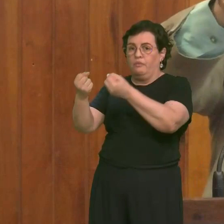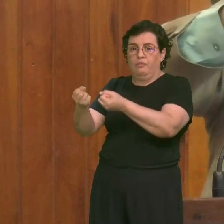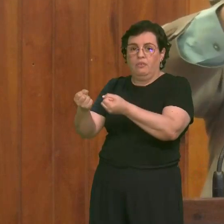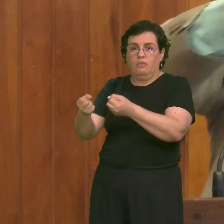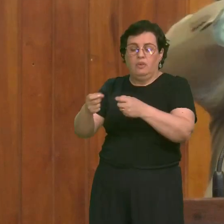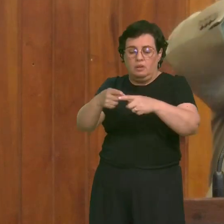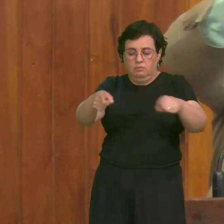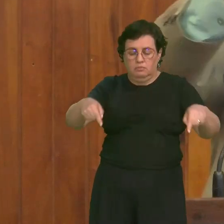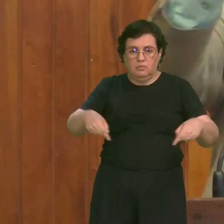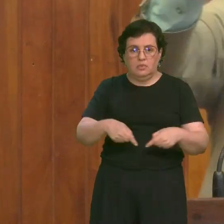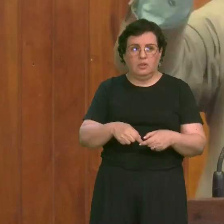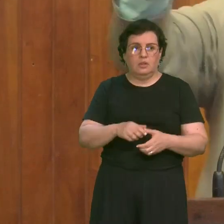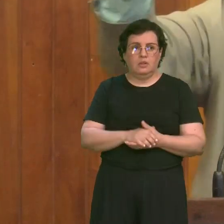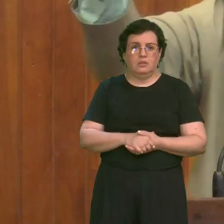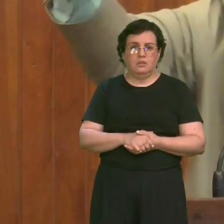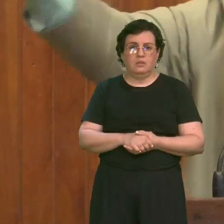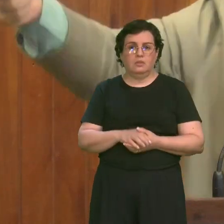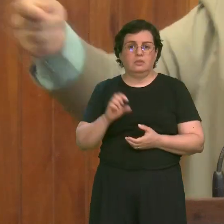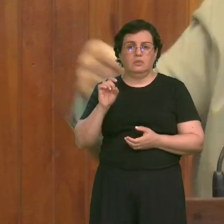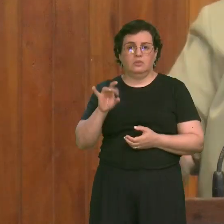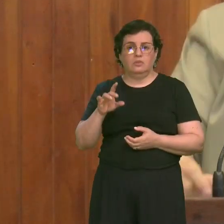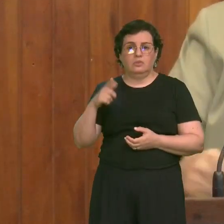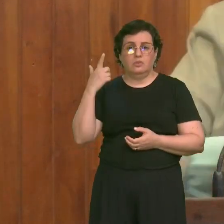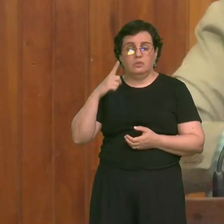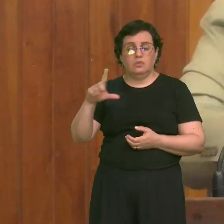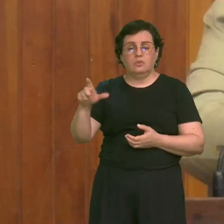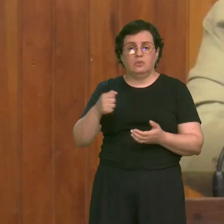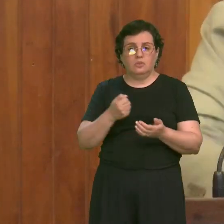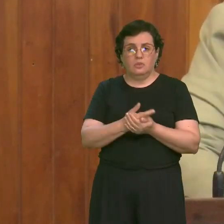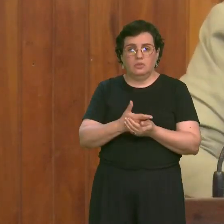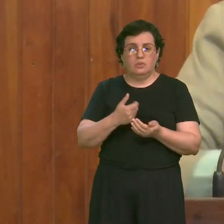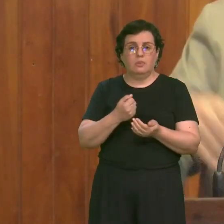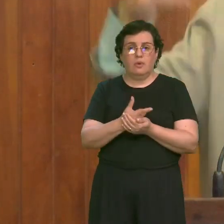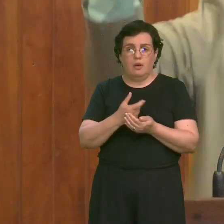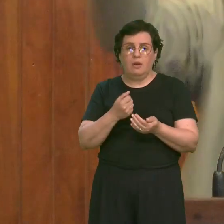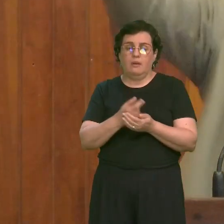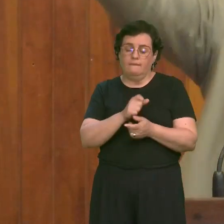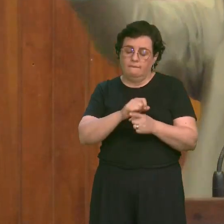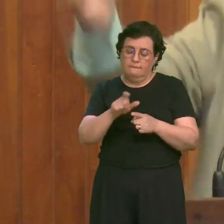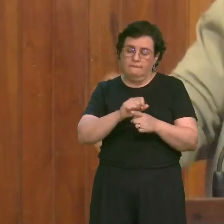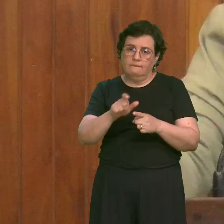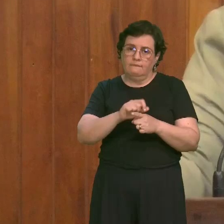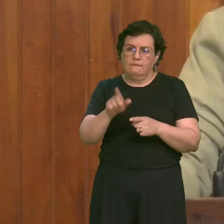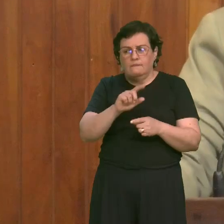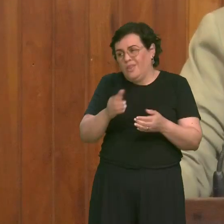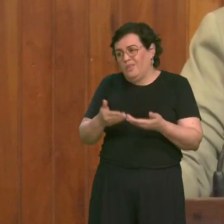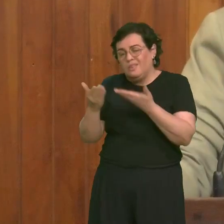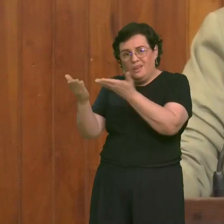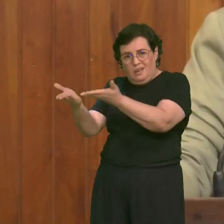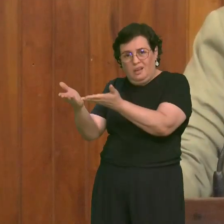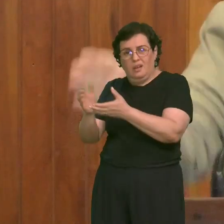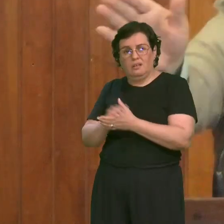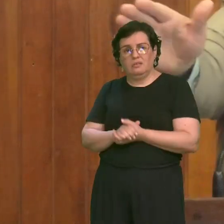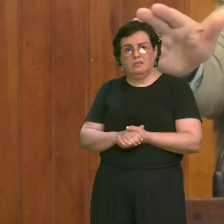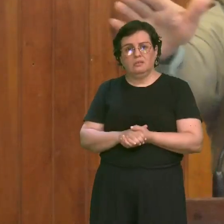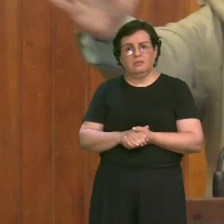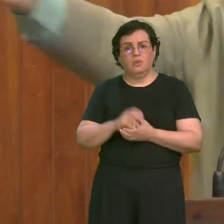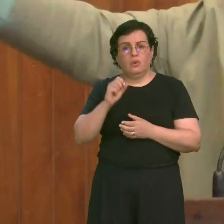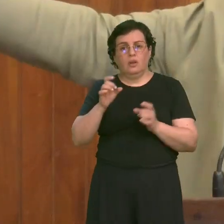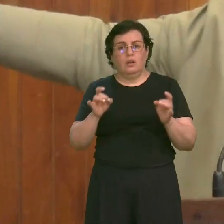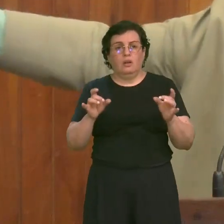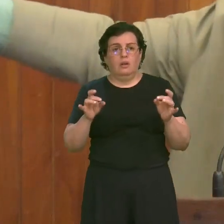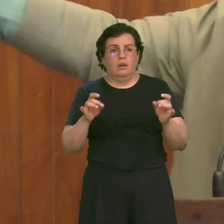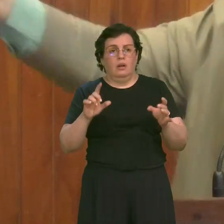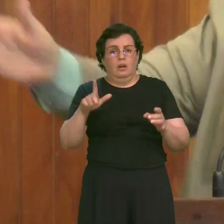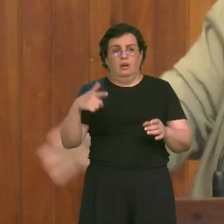existia uma demanda judicial mas era só continuar pagando via judicial o aluguel Não precisava ter entregado o ginásio O que foi